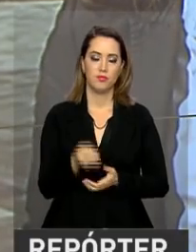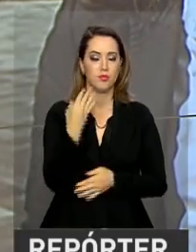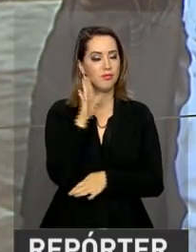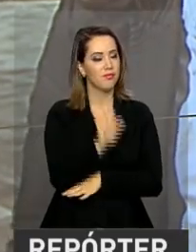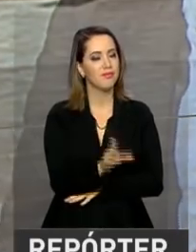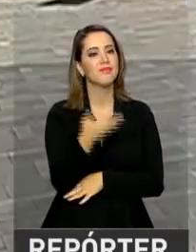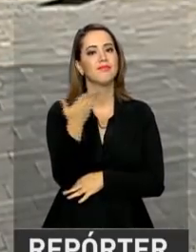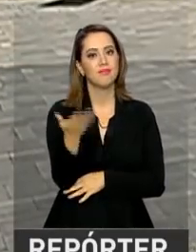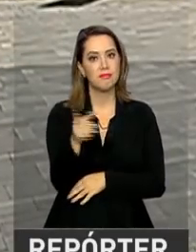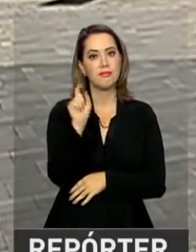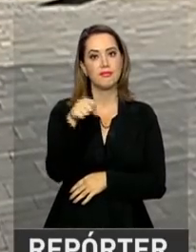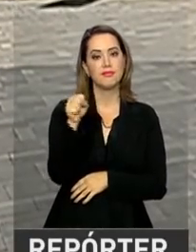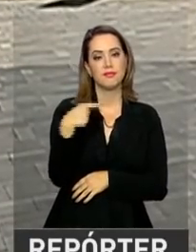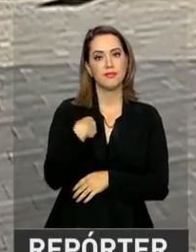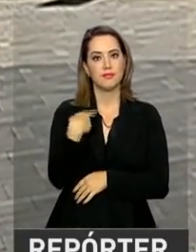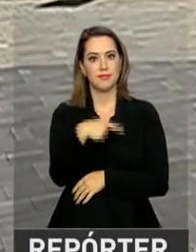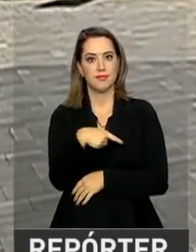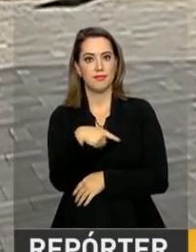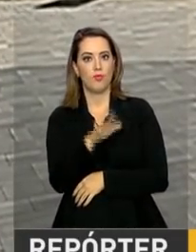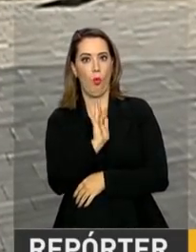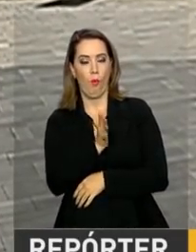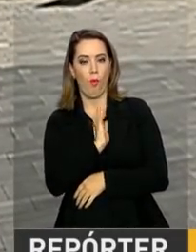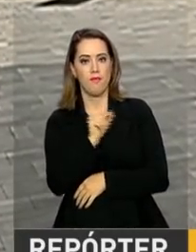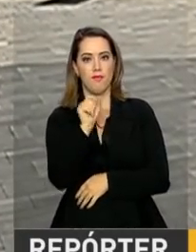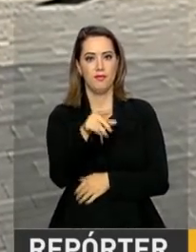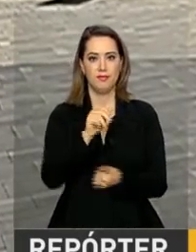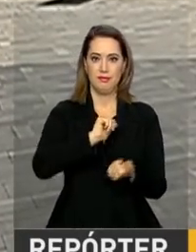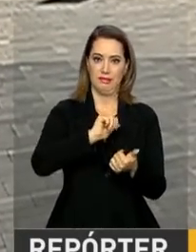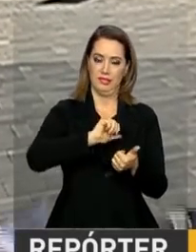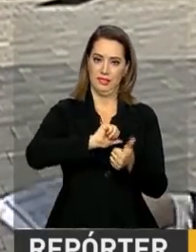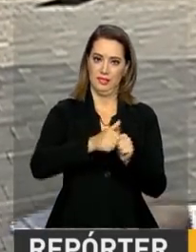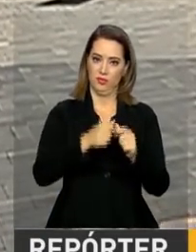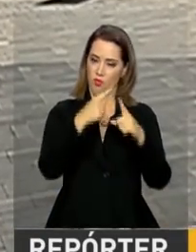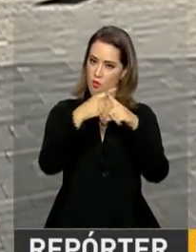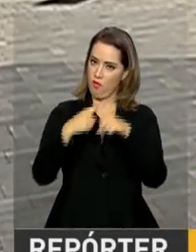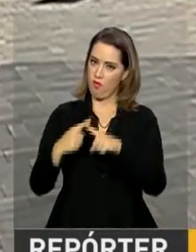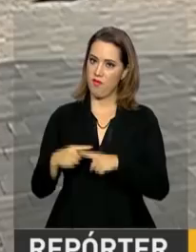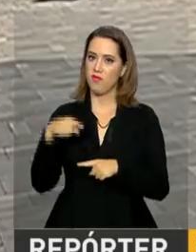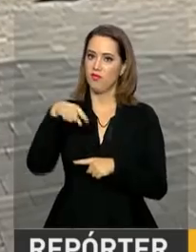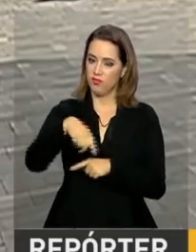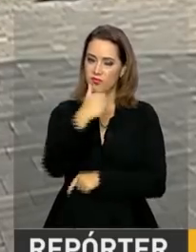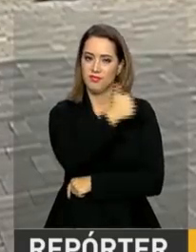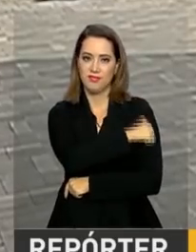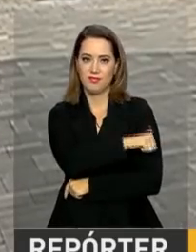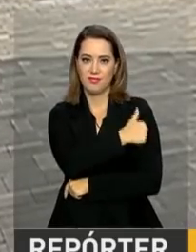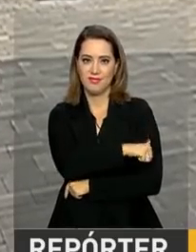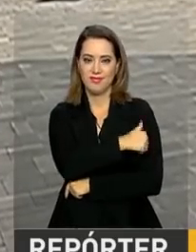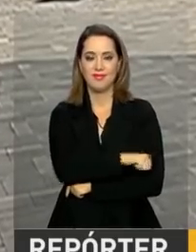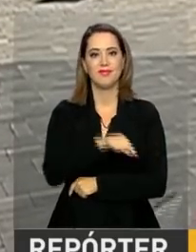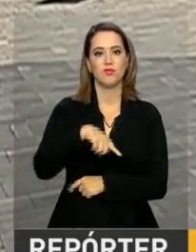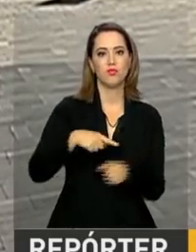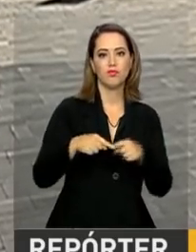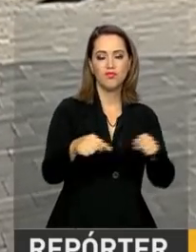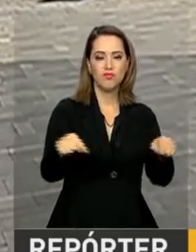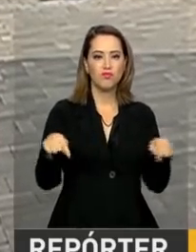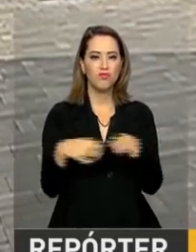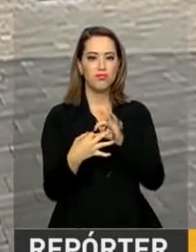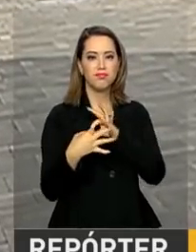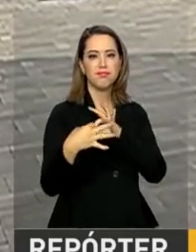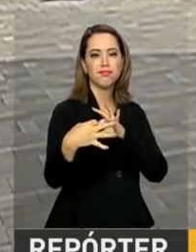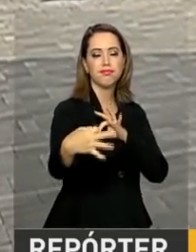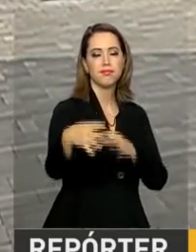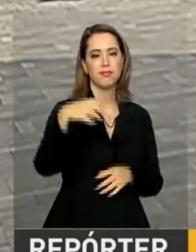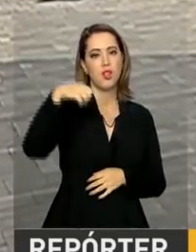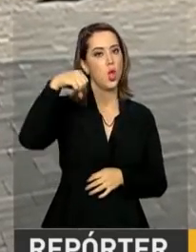Boa tarde, Daniele. Isso mesmo. Eu tô aqui no coração dos jogos do Rio de Janeiro, o Parque Olímpico, essa área gigantesca, onde nove grandes